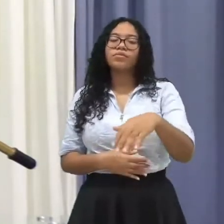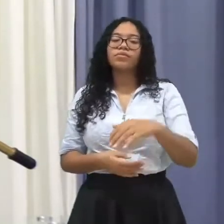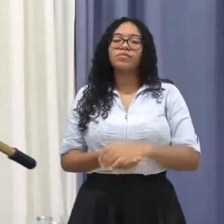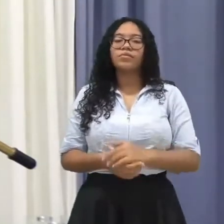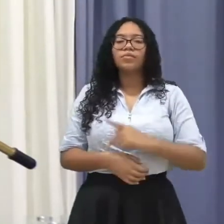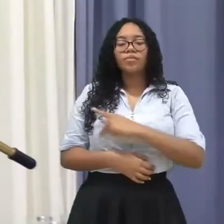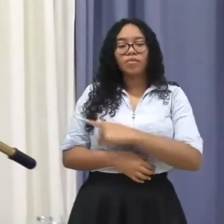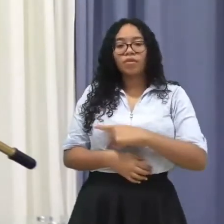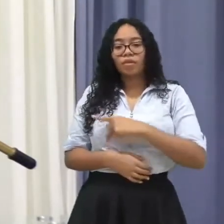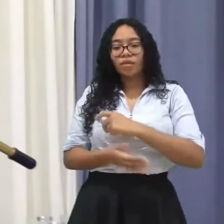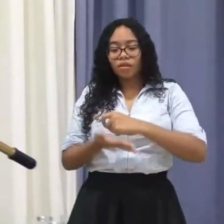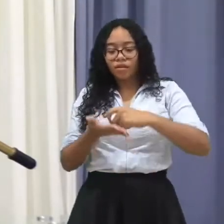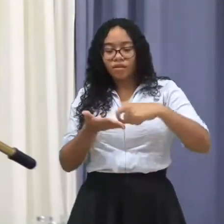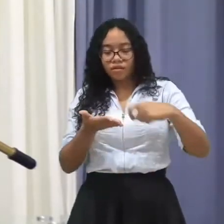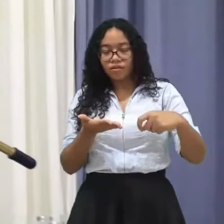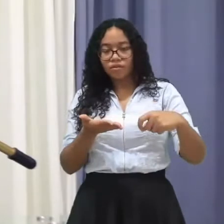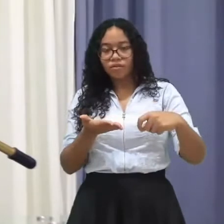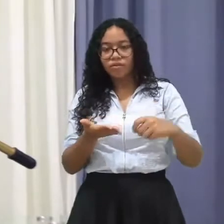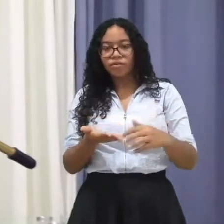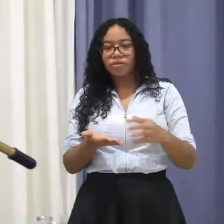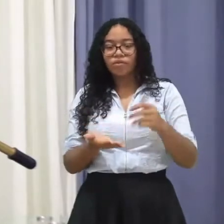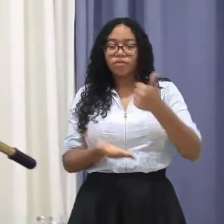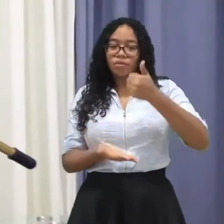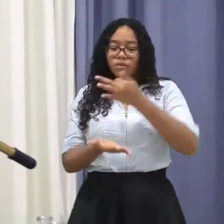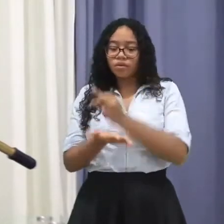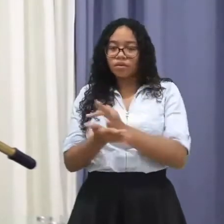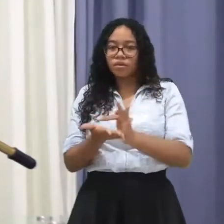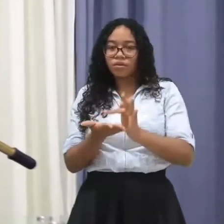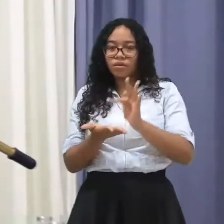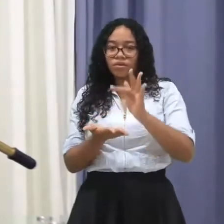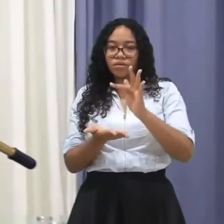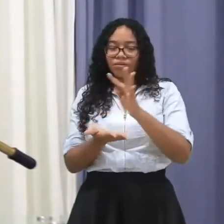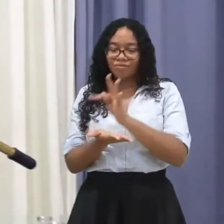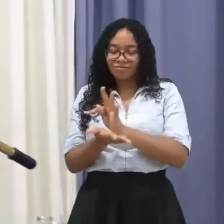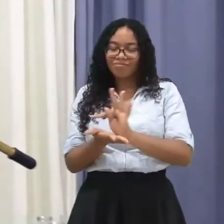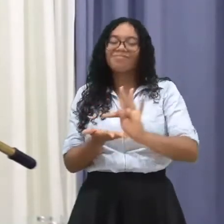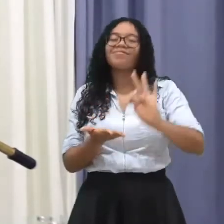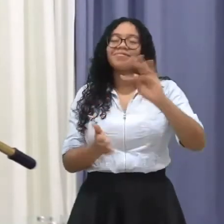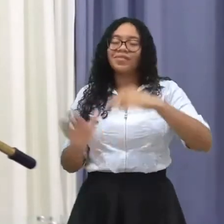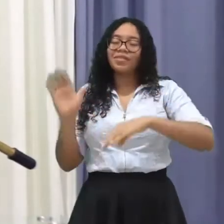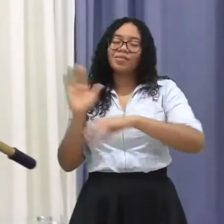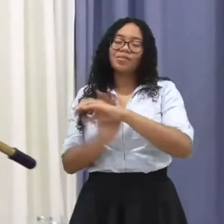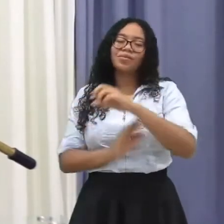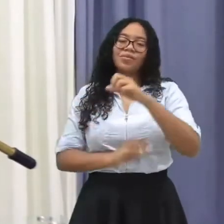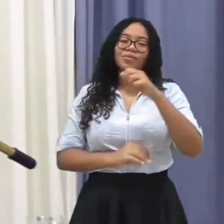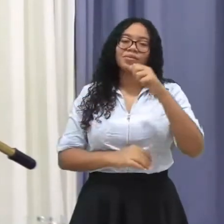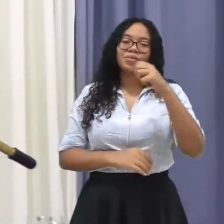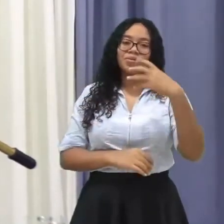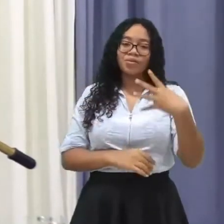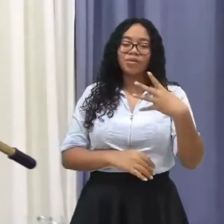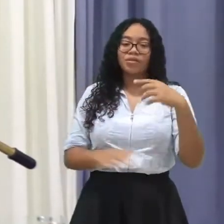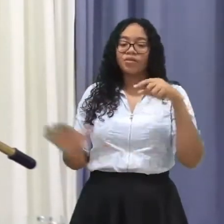aos Tessalonicenses, no capítulo 4, a partir do versículo 13.